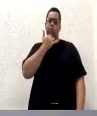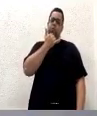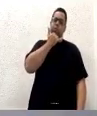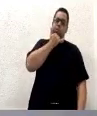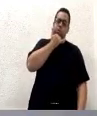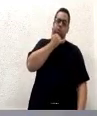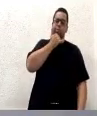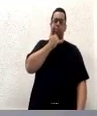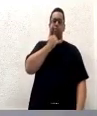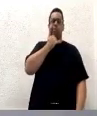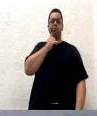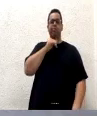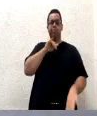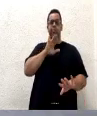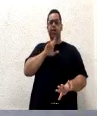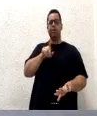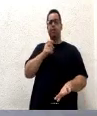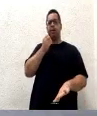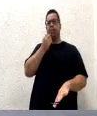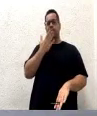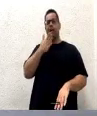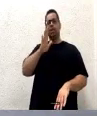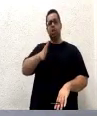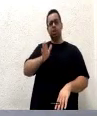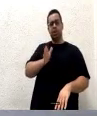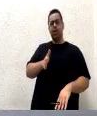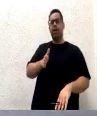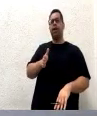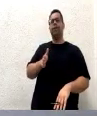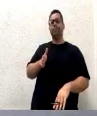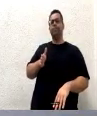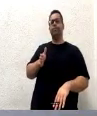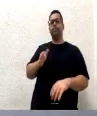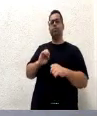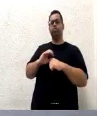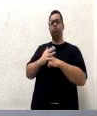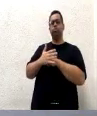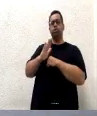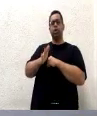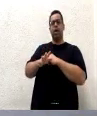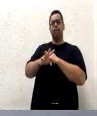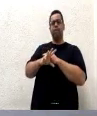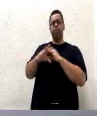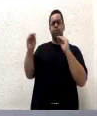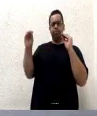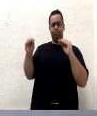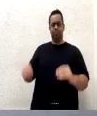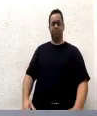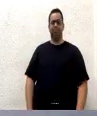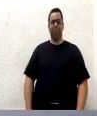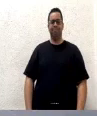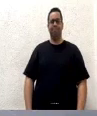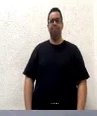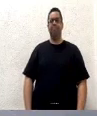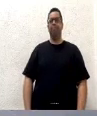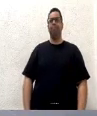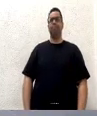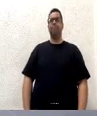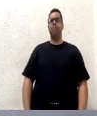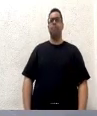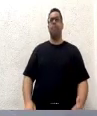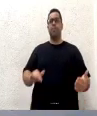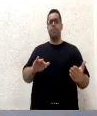está bem, né, já está passando, está tudo certo, e a gente segue aí. Nosso cenário hoje, cenário do